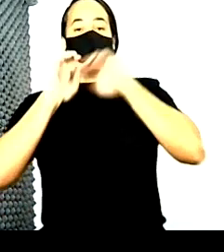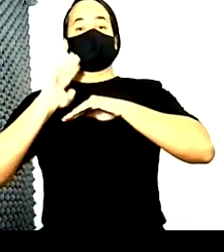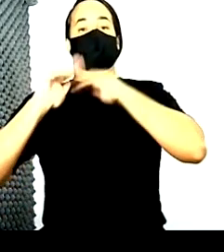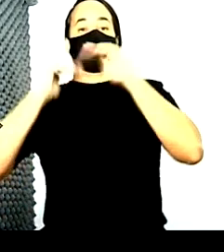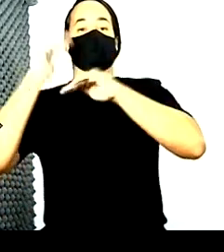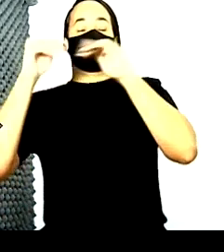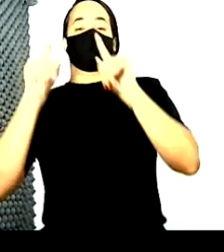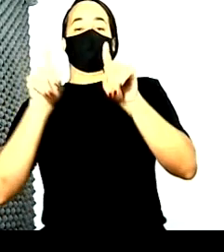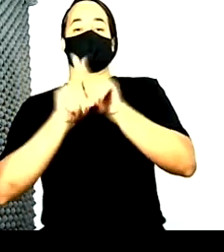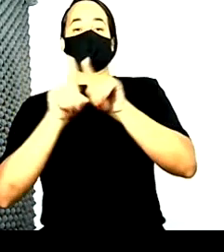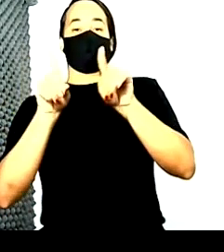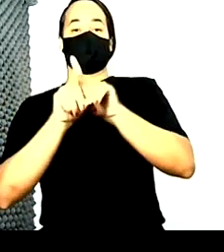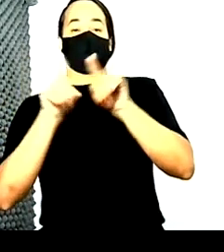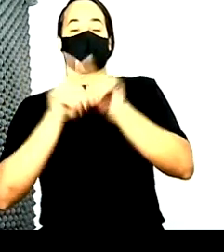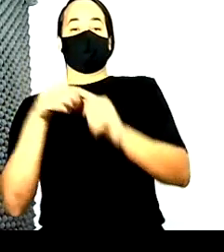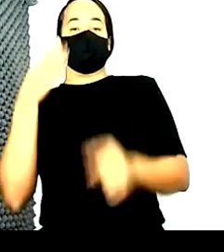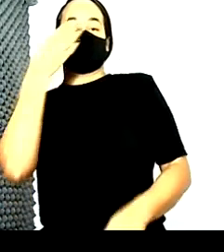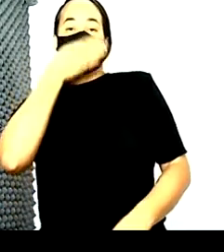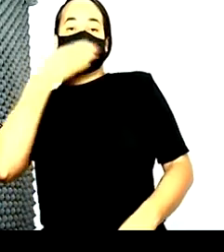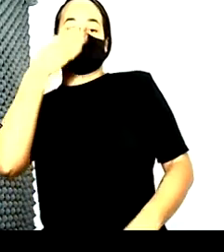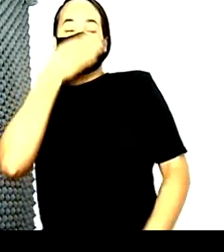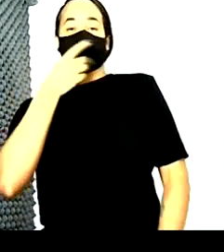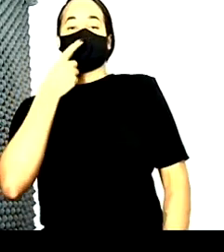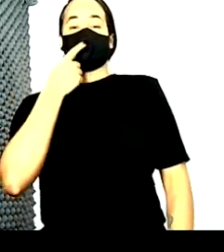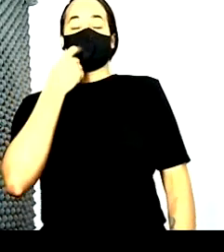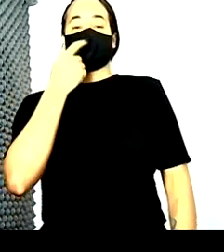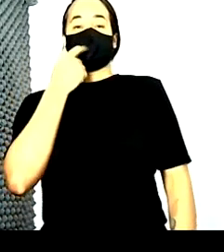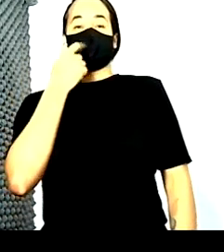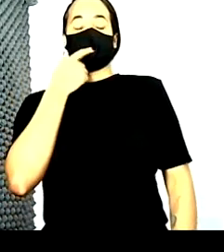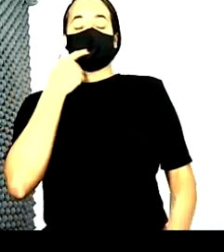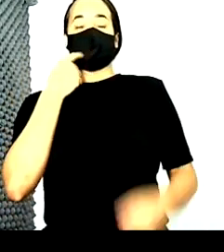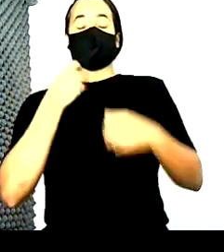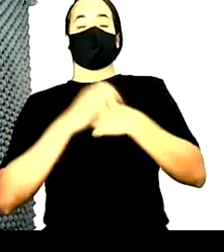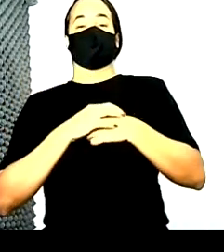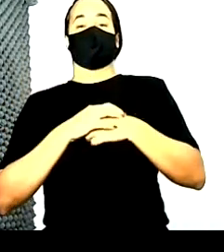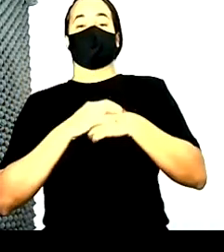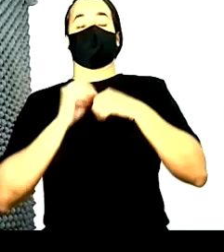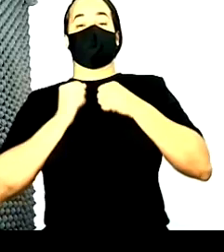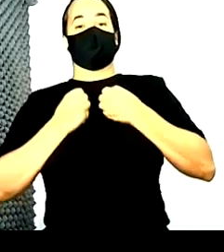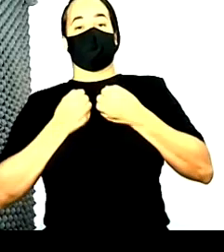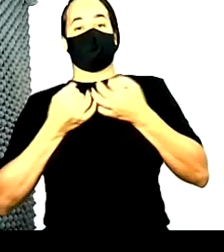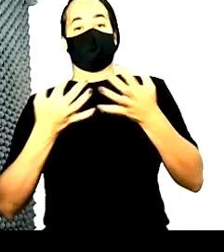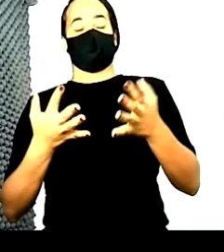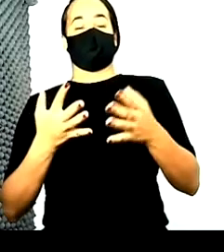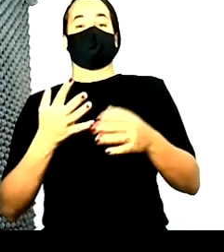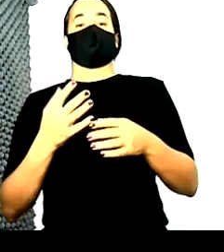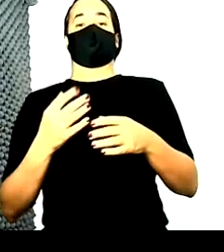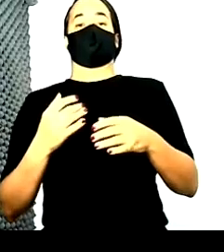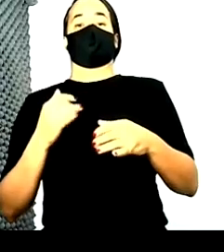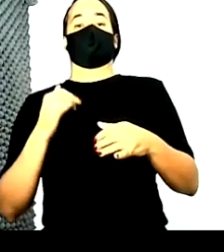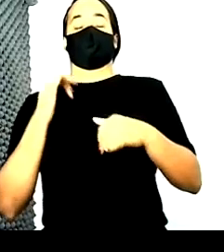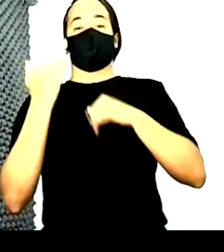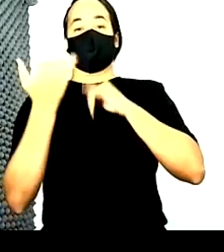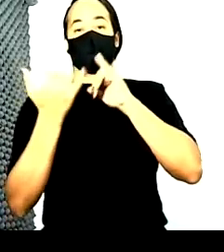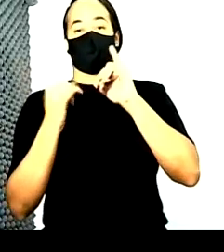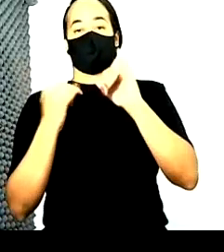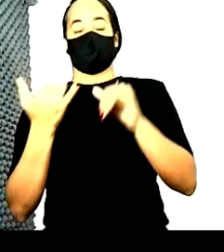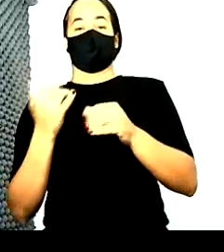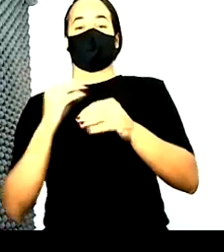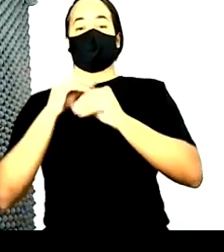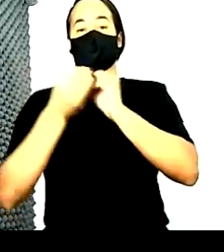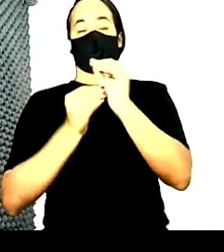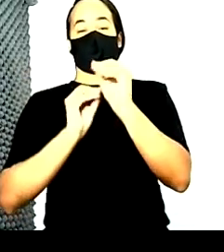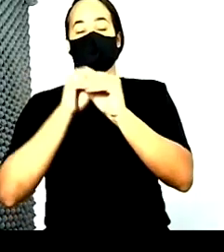de glicose, de açúcar no sangue, liberando o quê? Mais energia para as células. Terceira função é